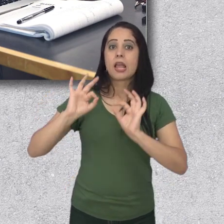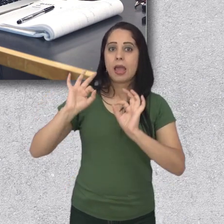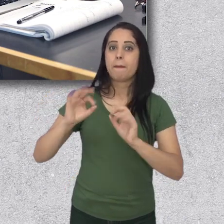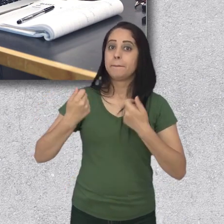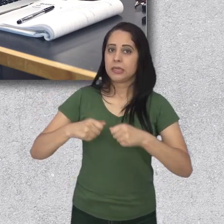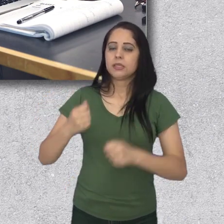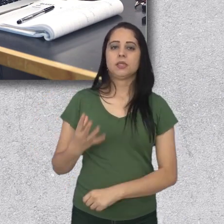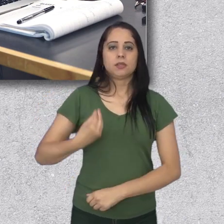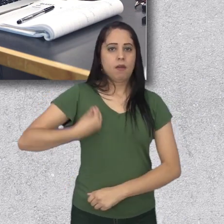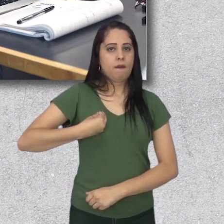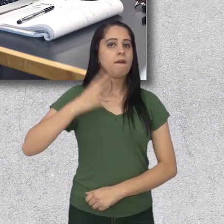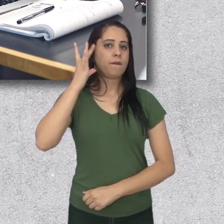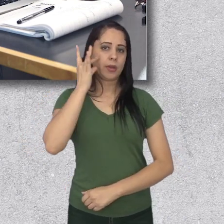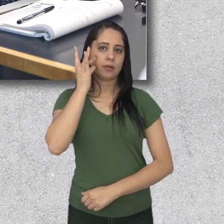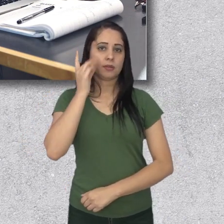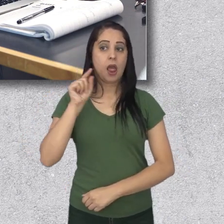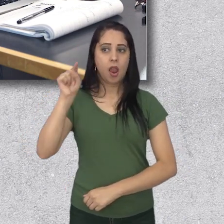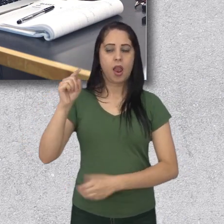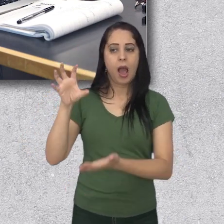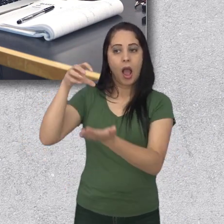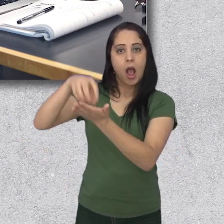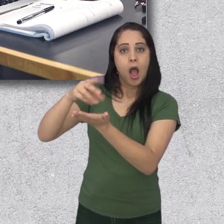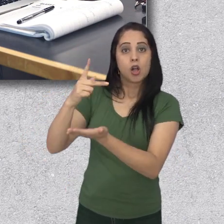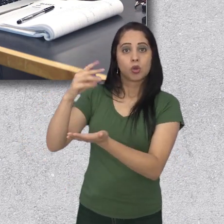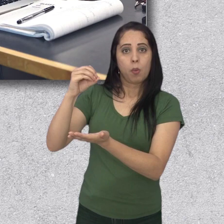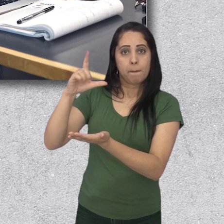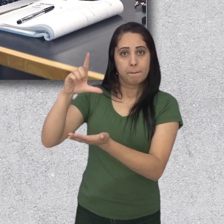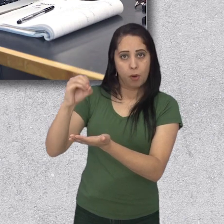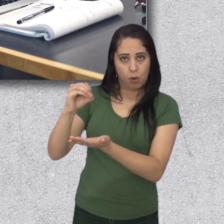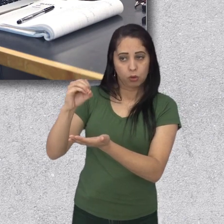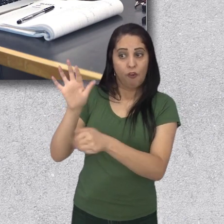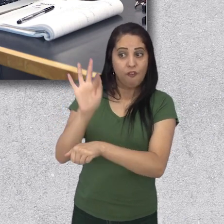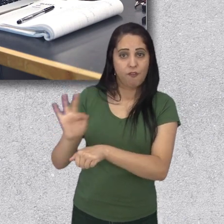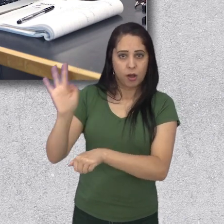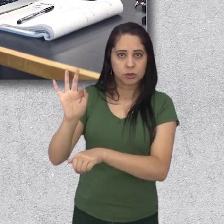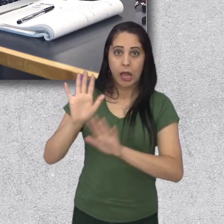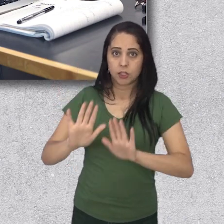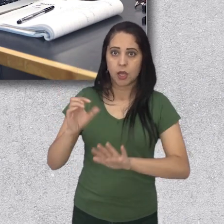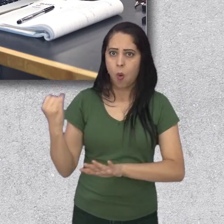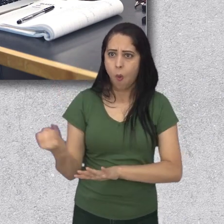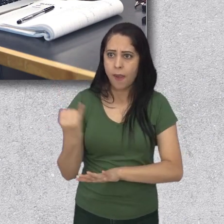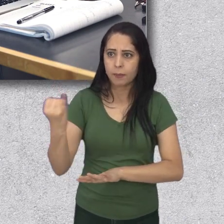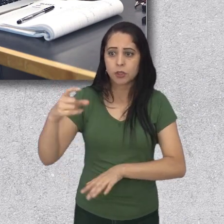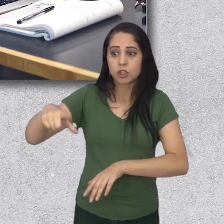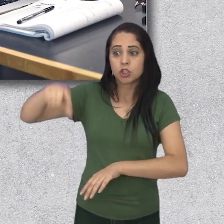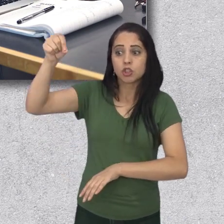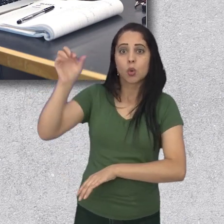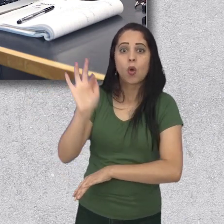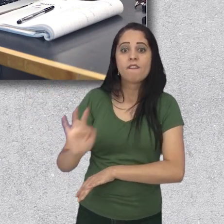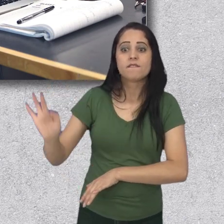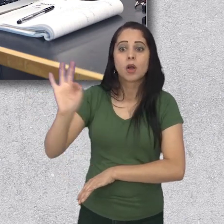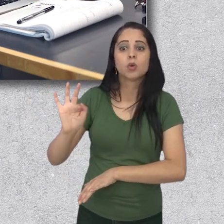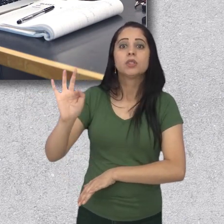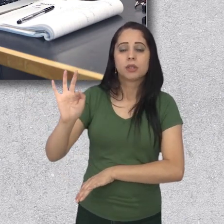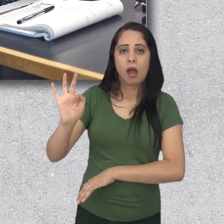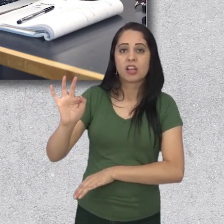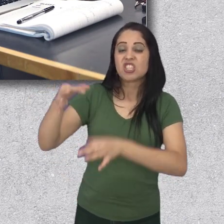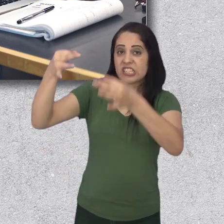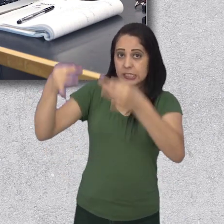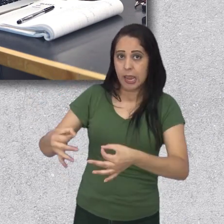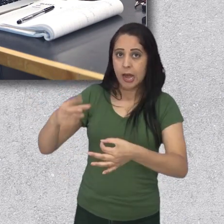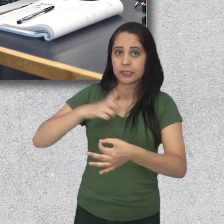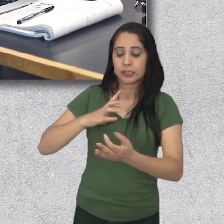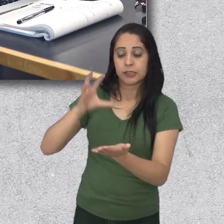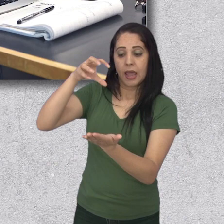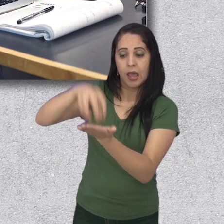são realizadas presencialmente nos polos de apoio da instituição. Então, é importante escolher uma faculdade que tenha um